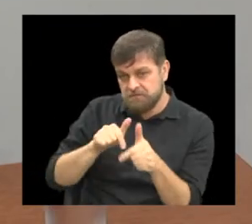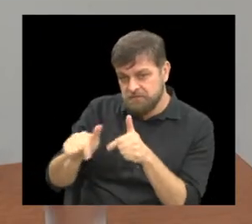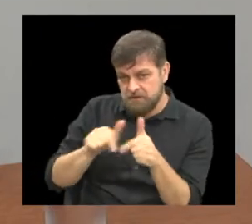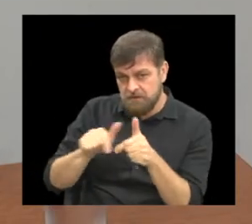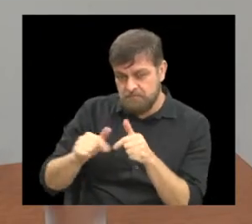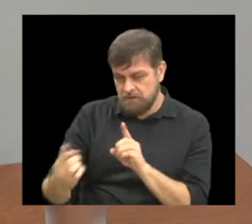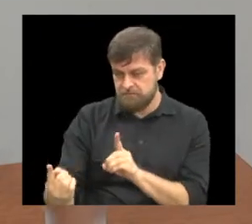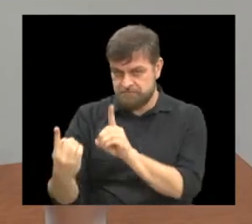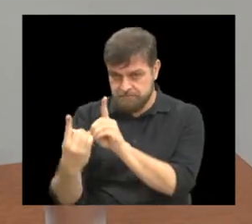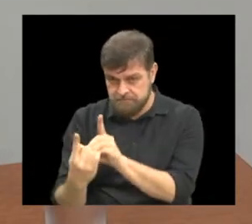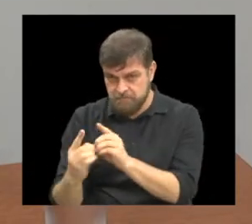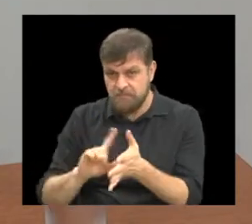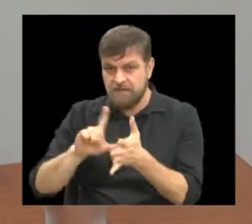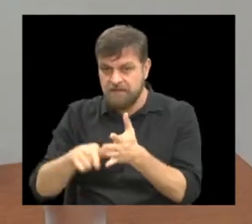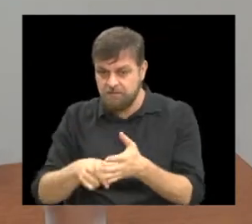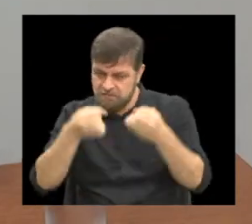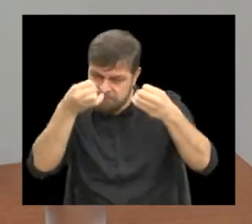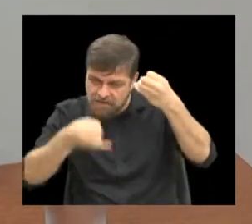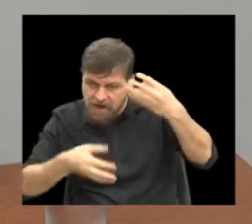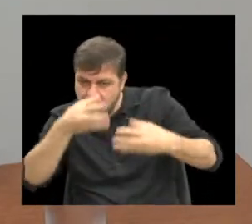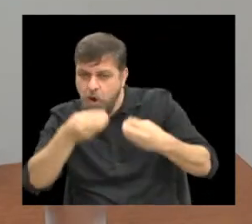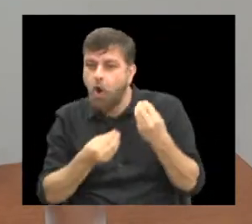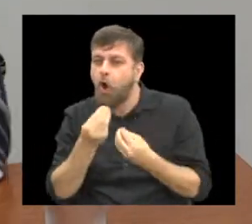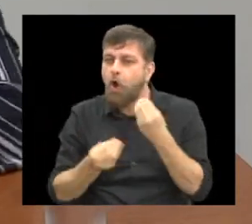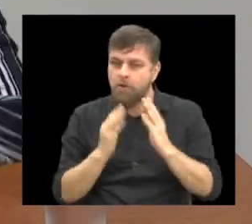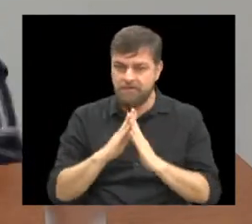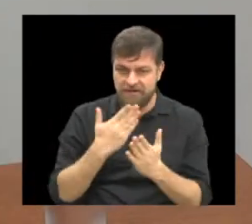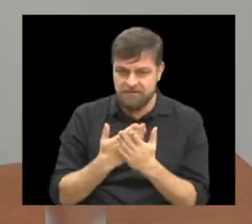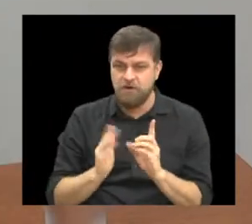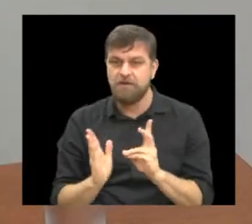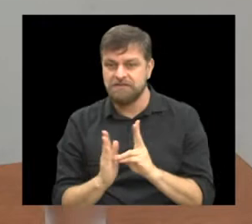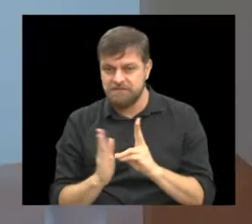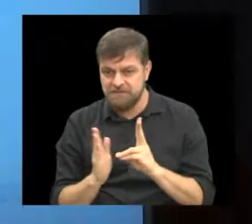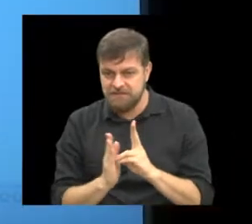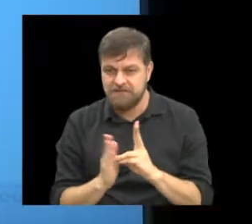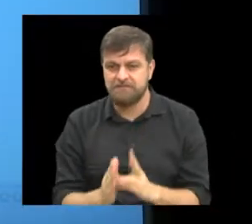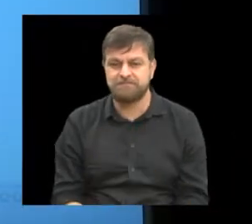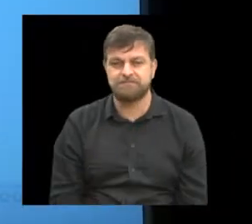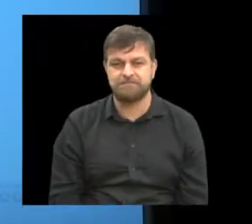trabalha dentro da Tikira e depois a gente fala um pouquinho sobre a Tikira, tá bom?